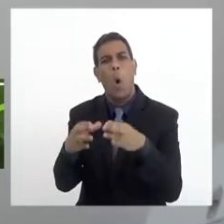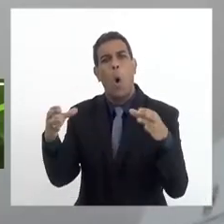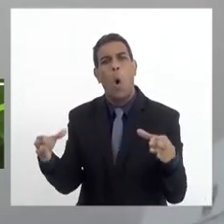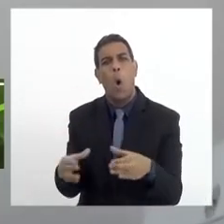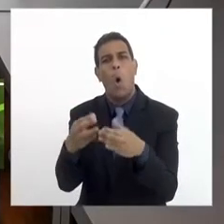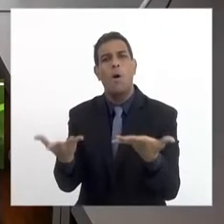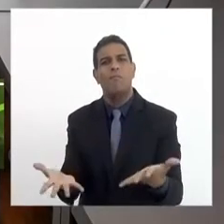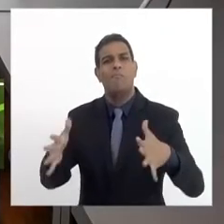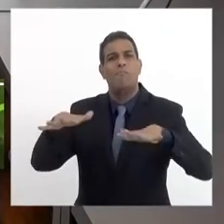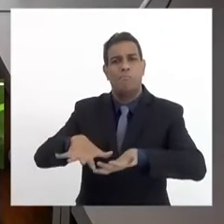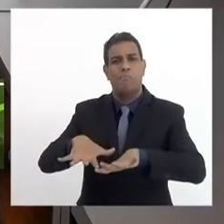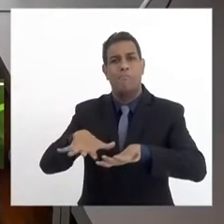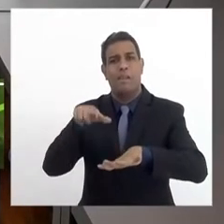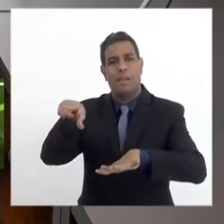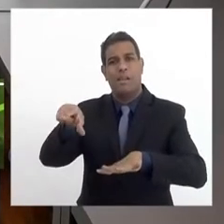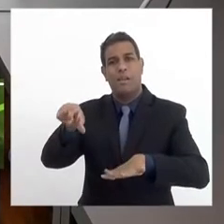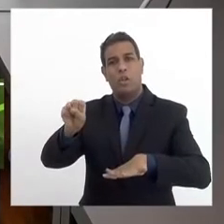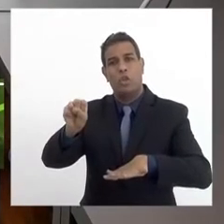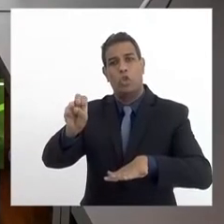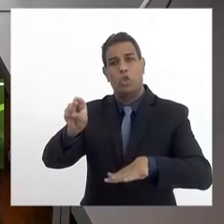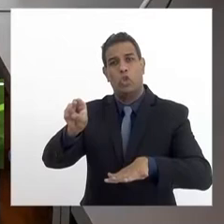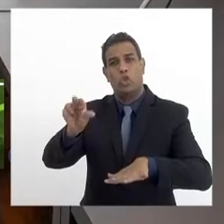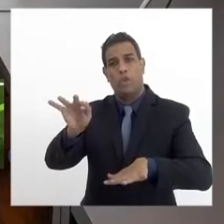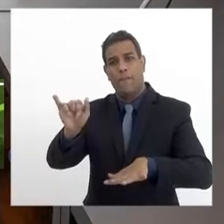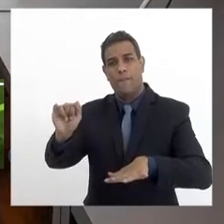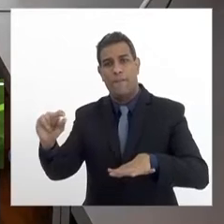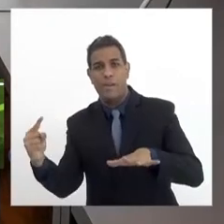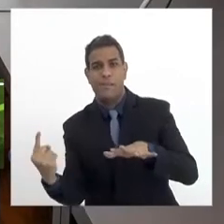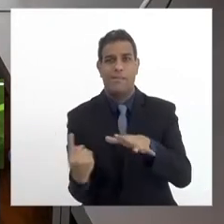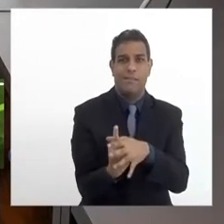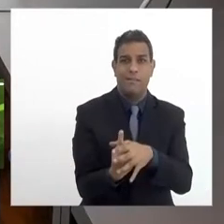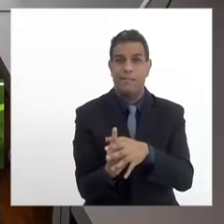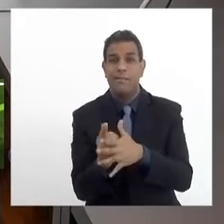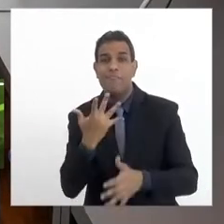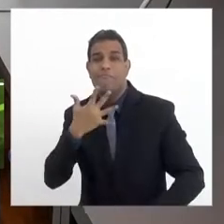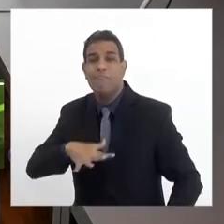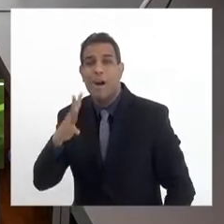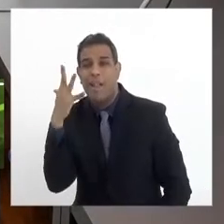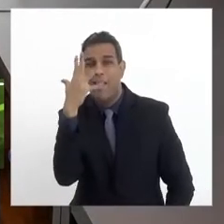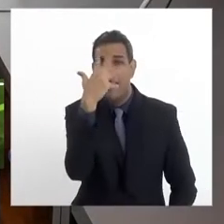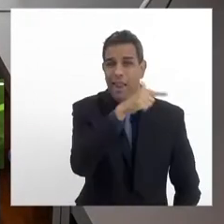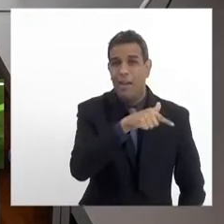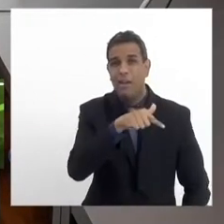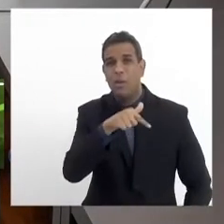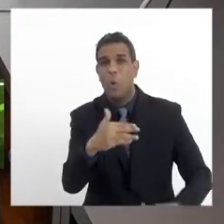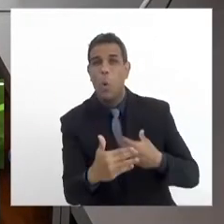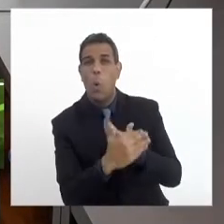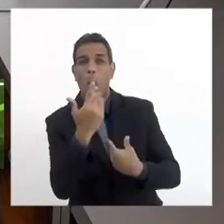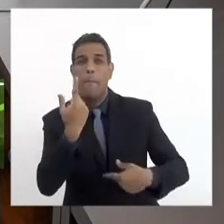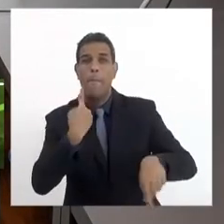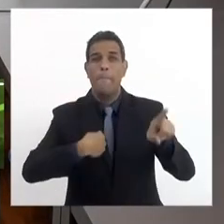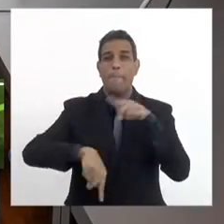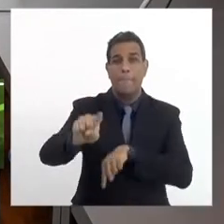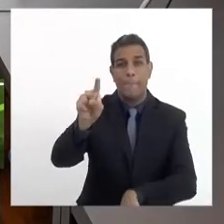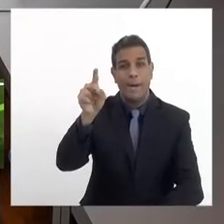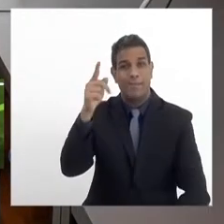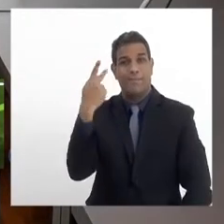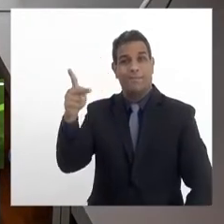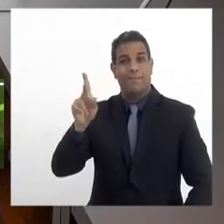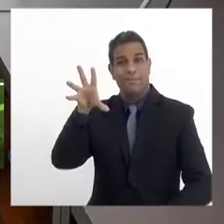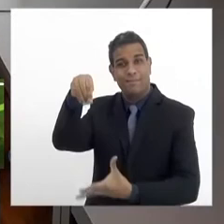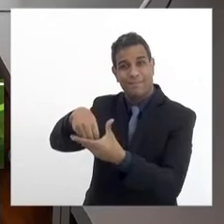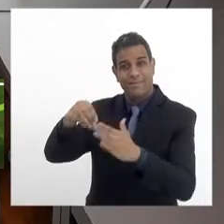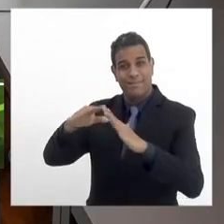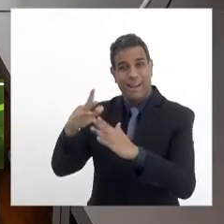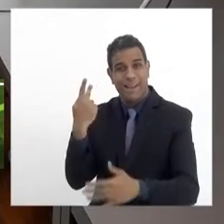da inclusão, que é a Sofia, não é isso? Aliás, lindíssima menina, ensina quem mais seguiu... Mais bonita e mais inteligente que o Fernando. Que o Fernando, entendeu? Isso